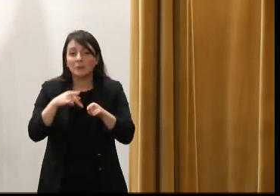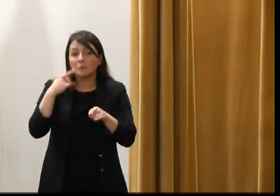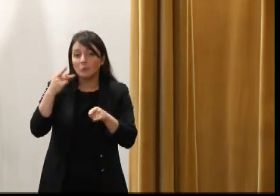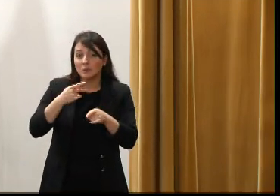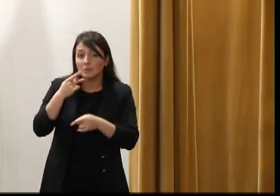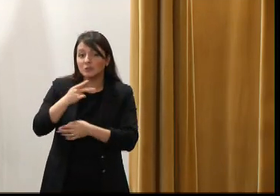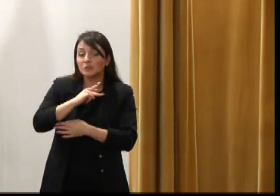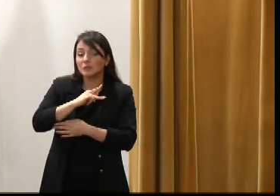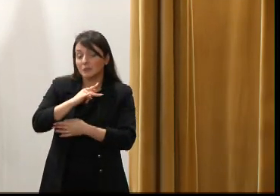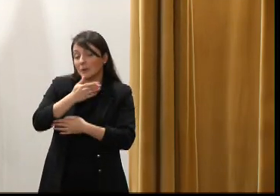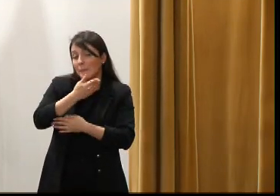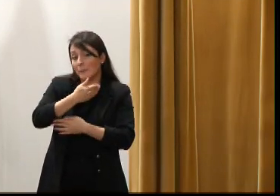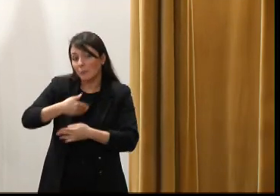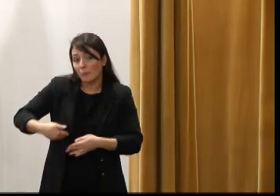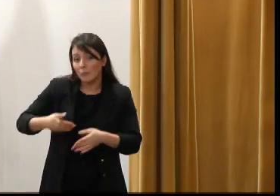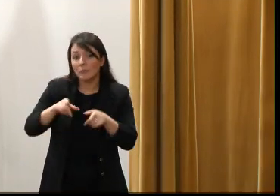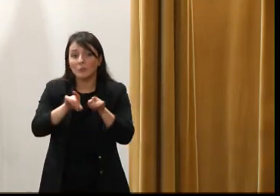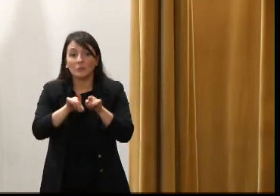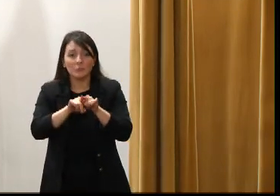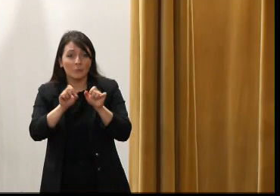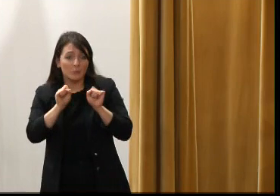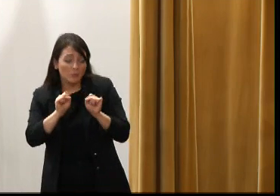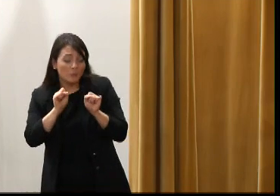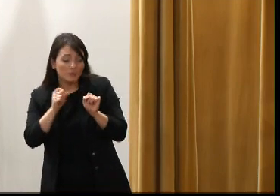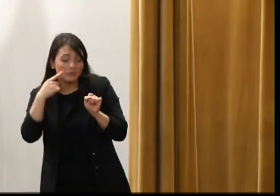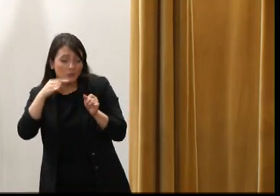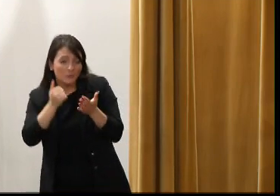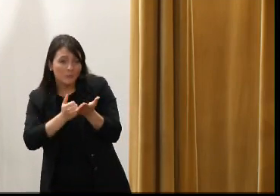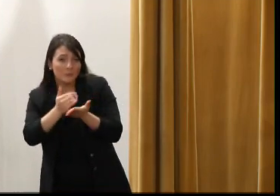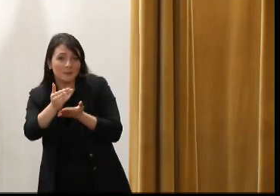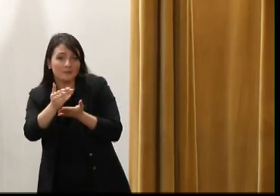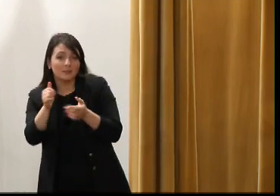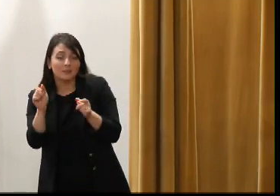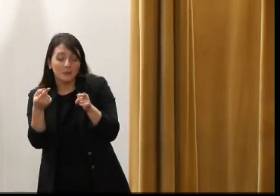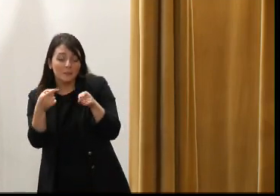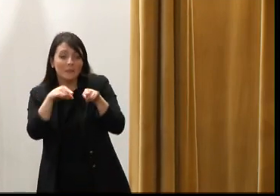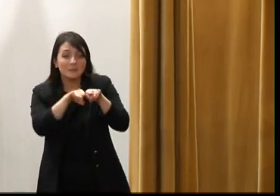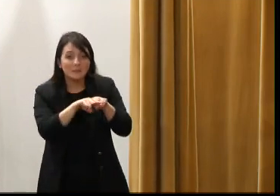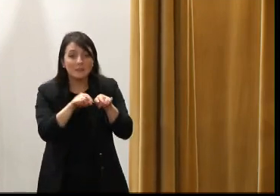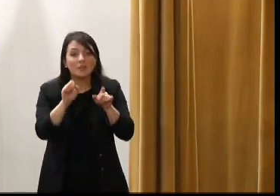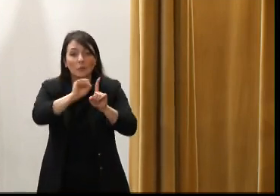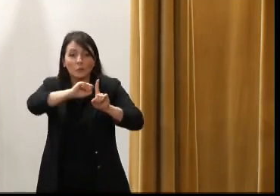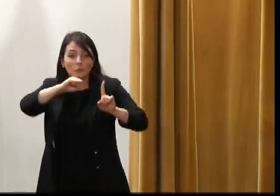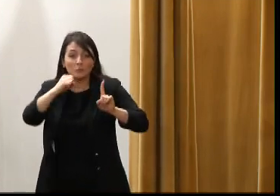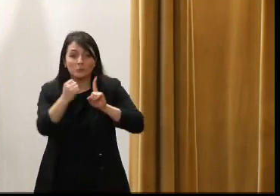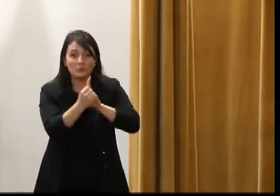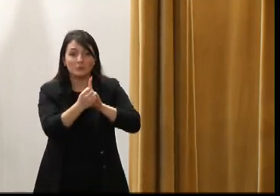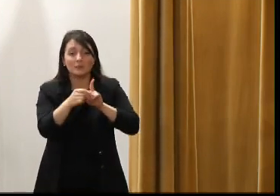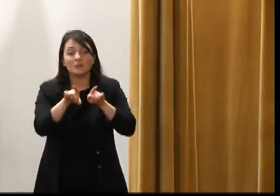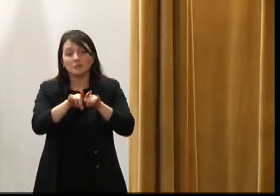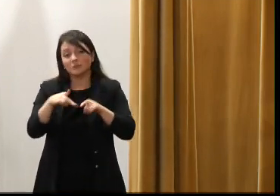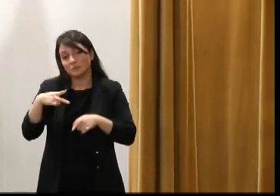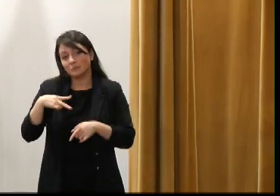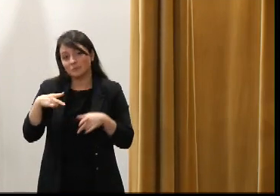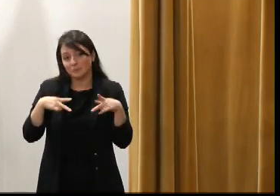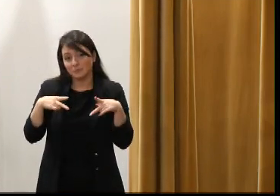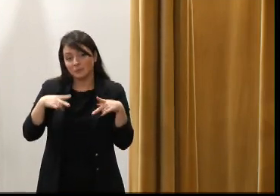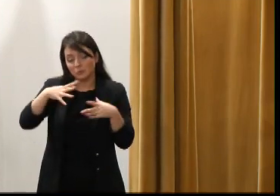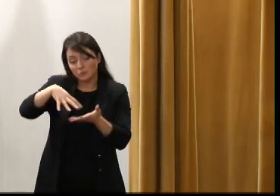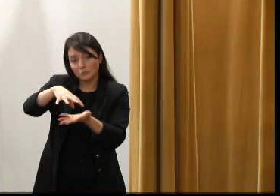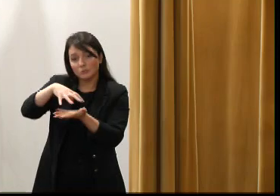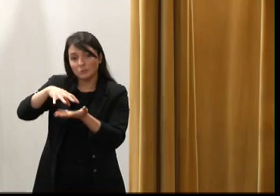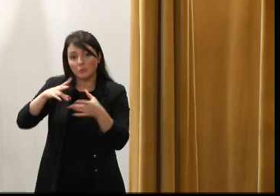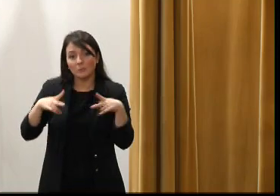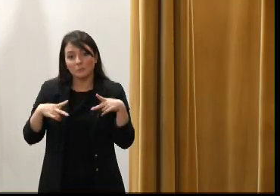poderão ser implementadas pelo poder público, certamente em parceria com a sociedade e o setor privado. Antes